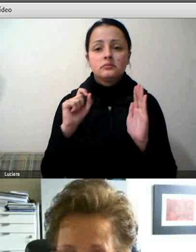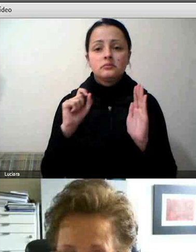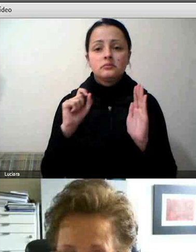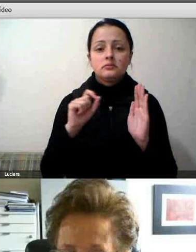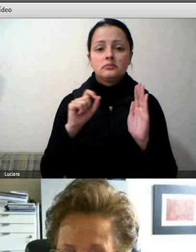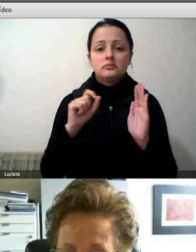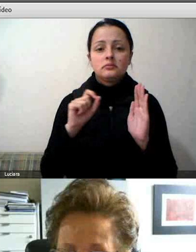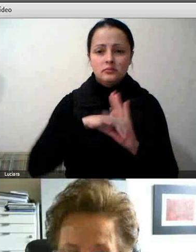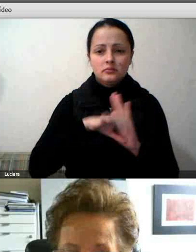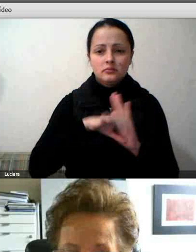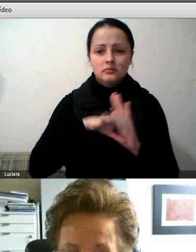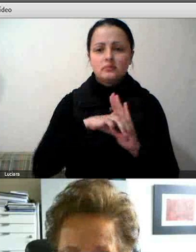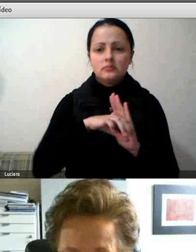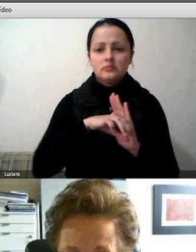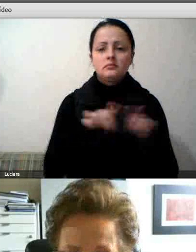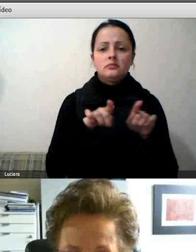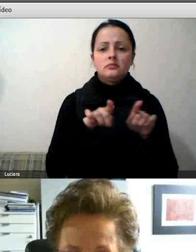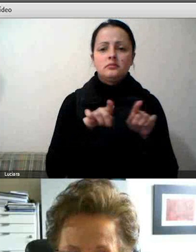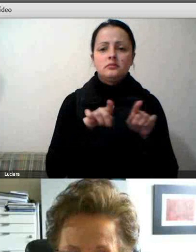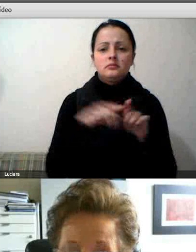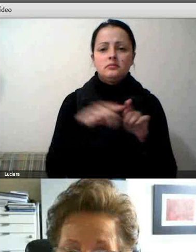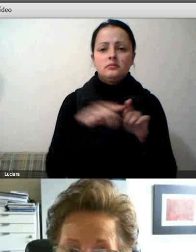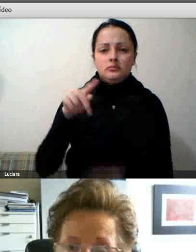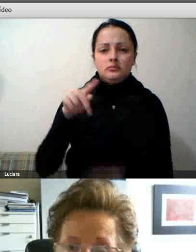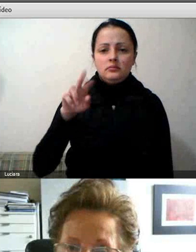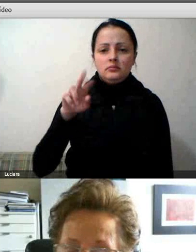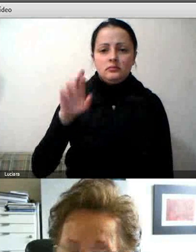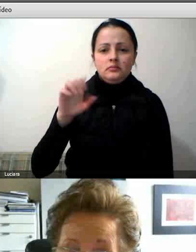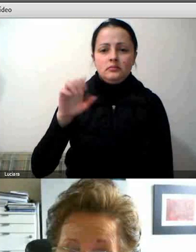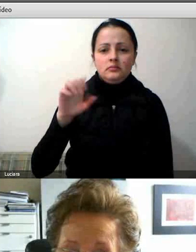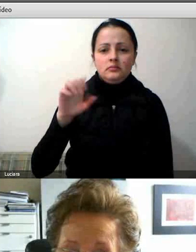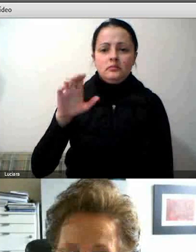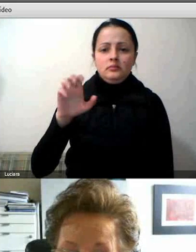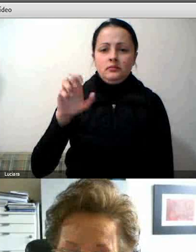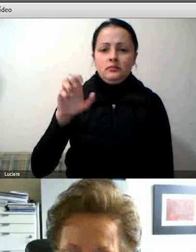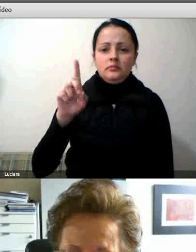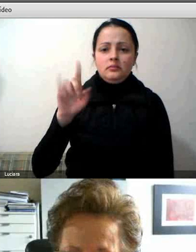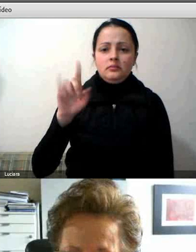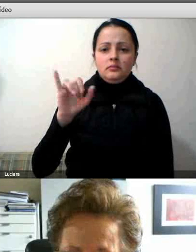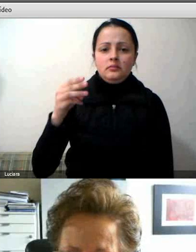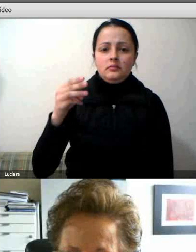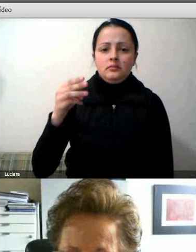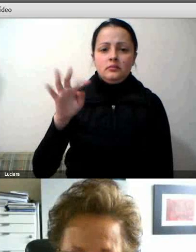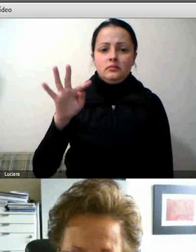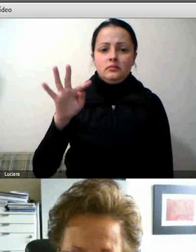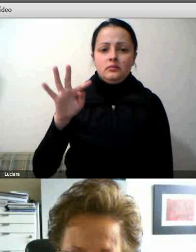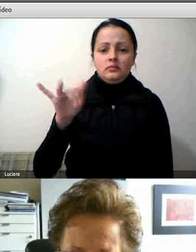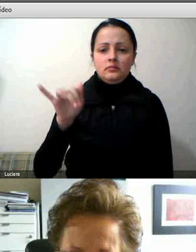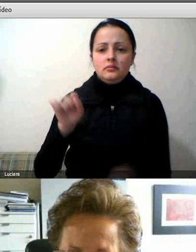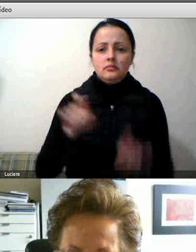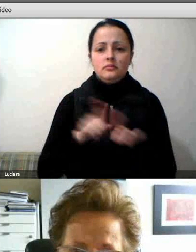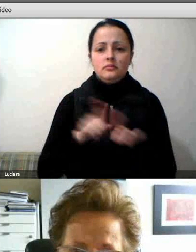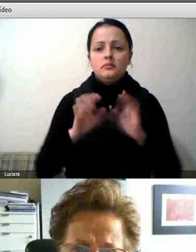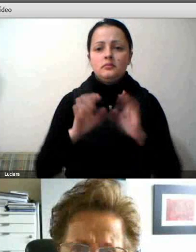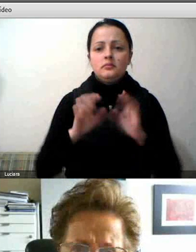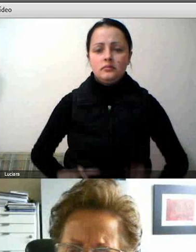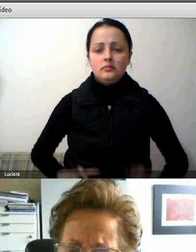Acontece que os parâmetros curriculares nacionais criam a oportunidade de a gente desenvolver um